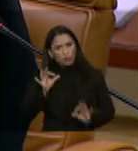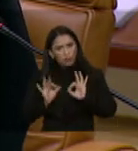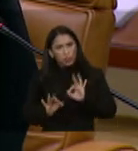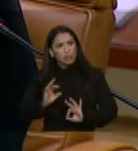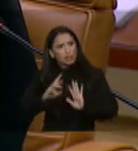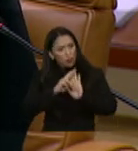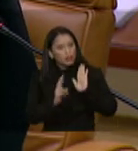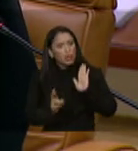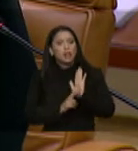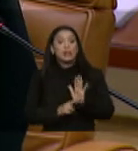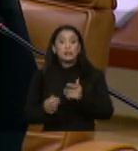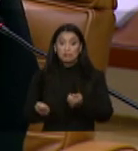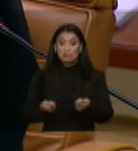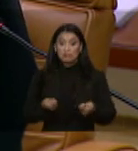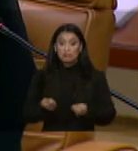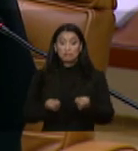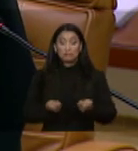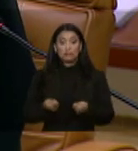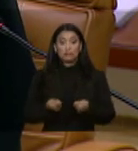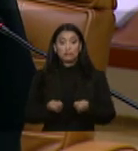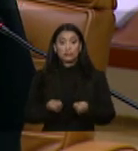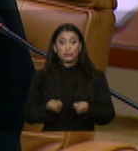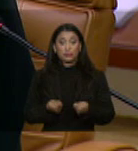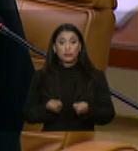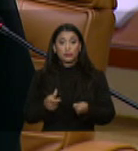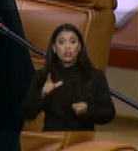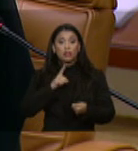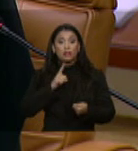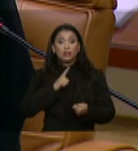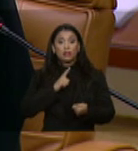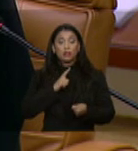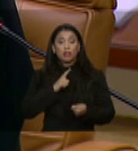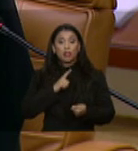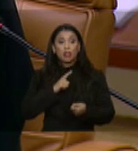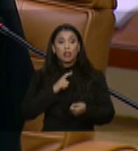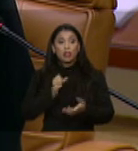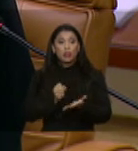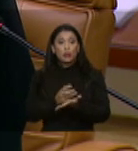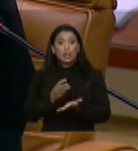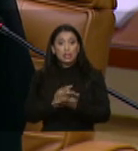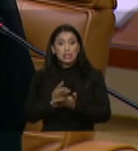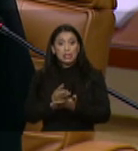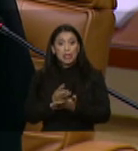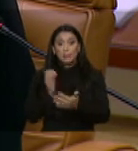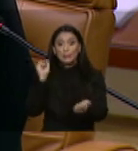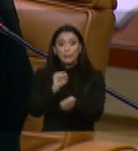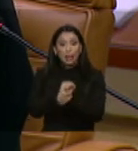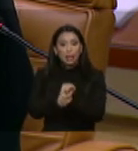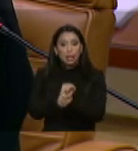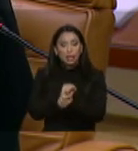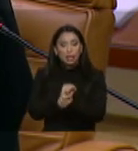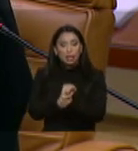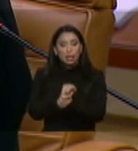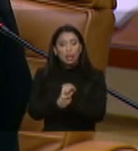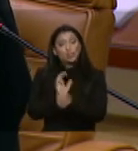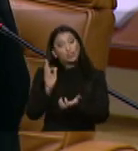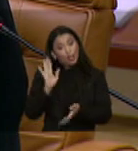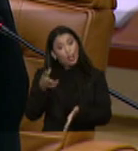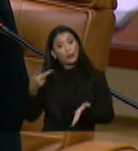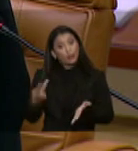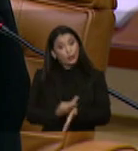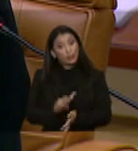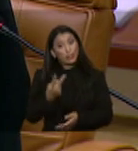o mecanismo é simplesmente tirar o serviço do ar só que você acaba tirando em duas vezes já